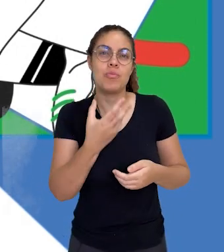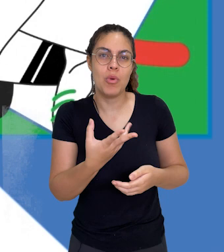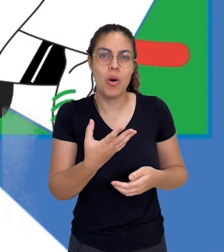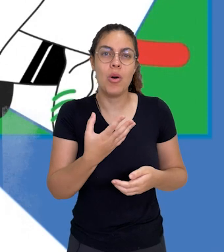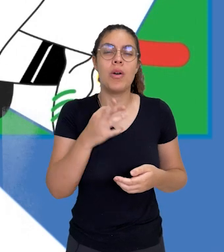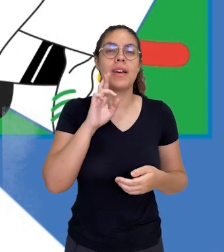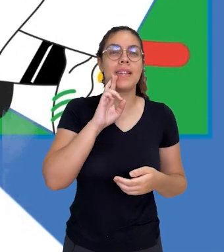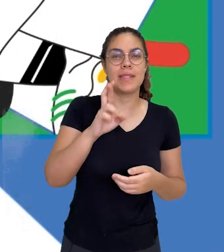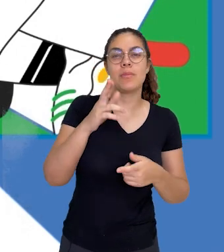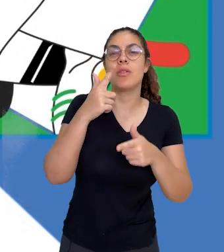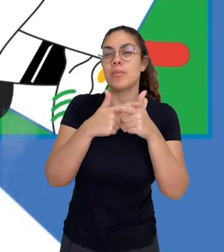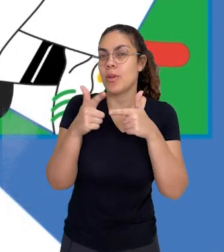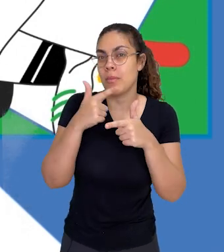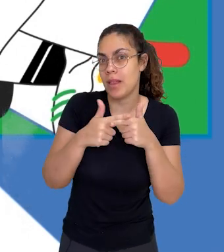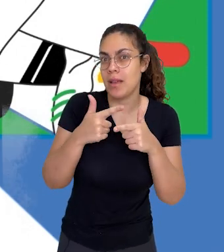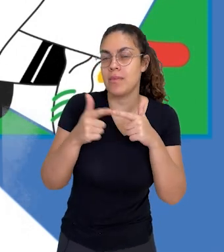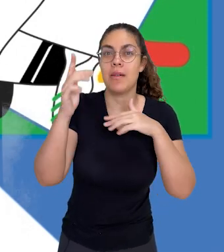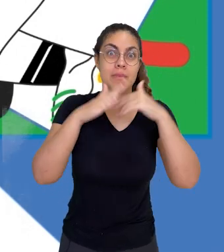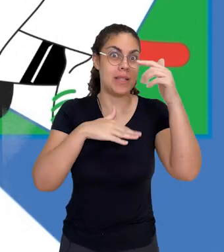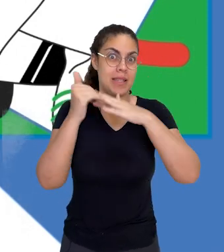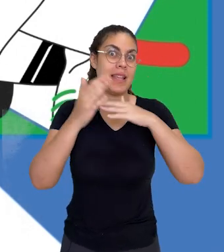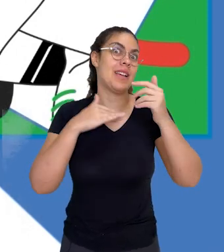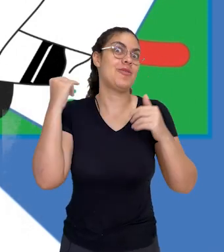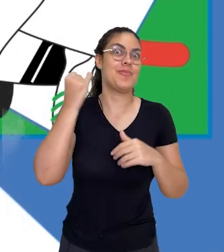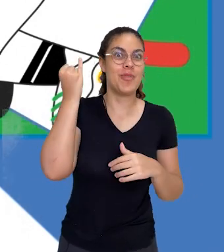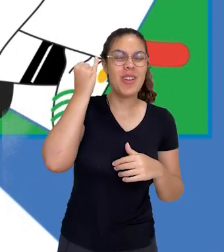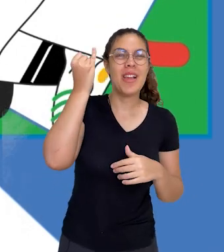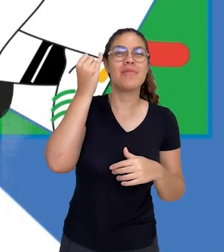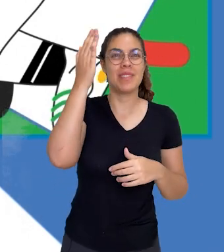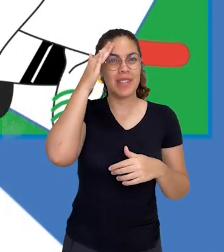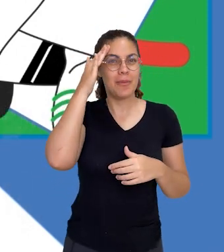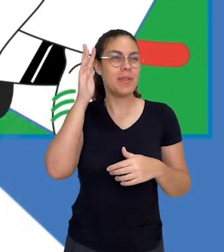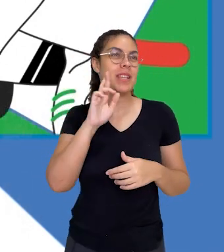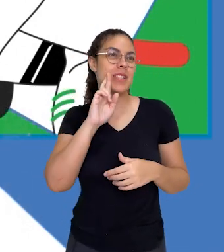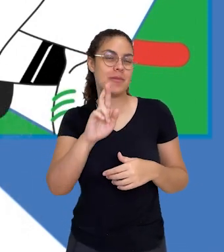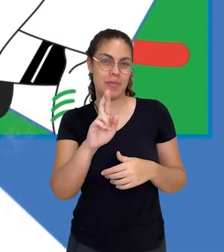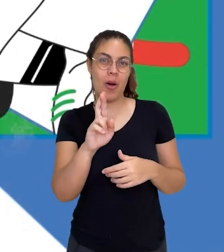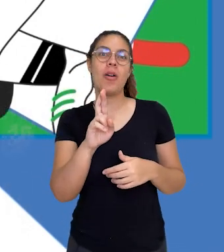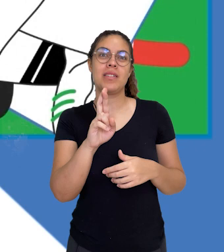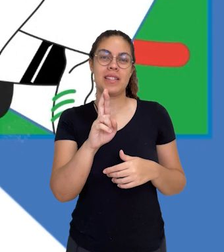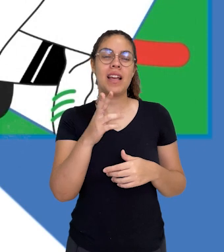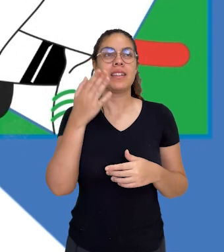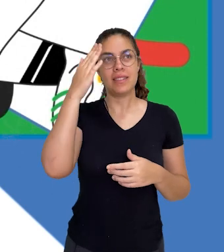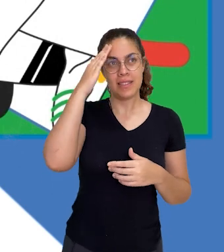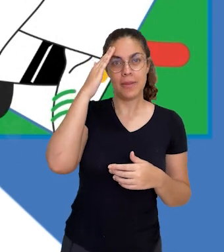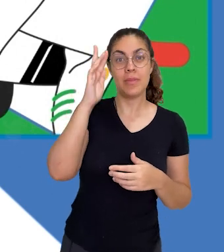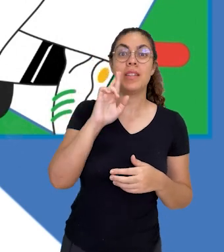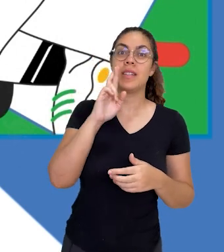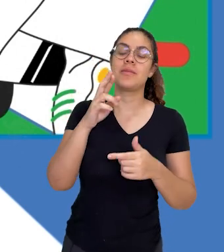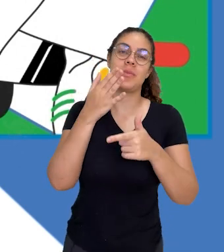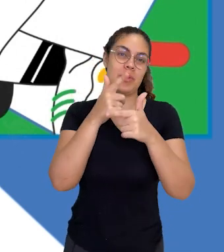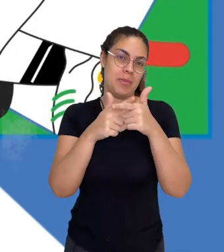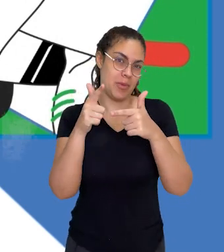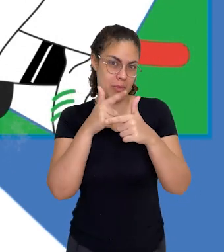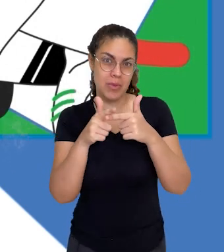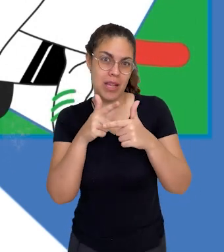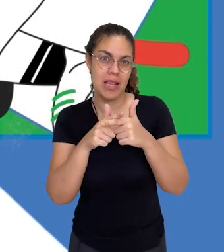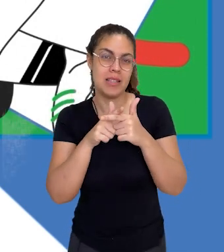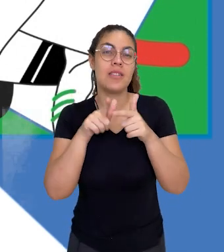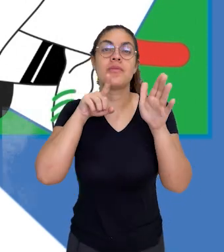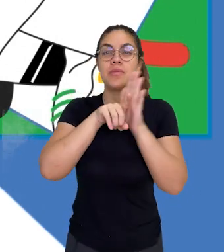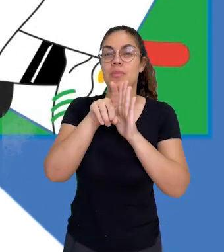problemas e essa é outra habilidade essencial para os dias de hoje sabe resolver problemas encontrar respostas e principalmente